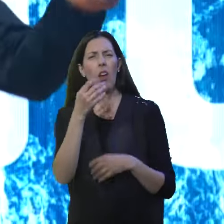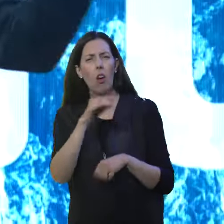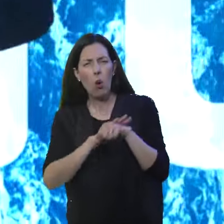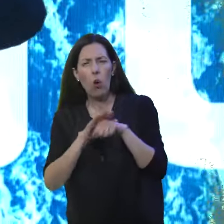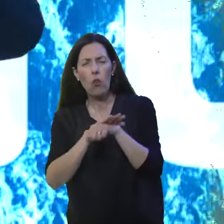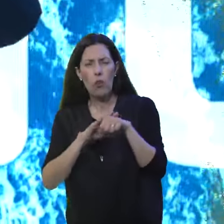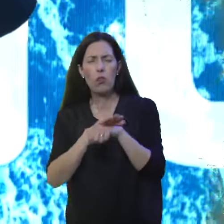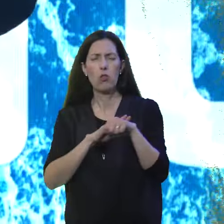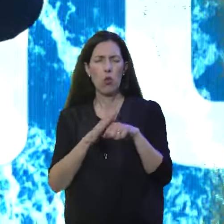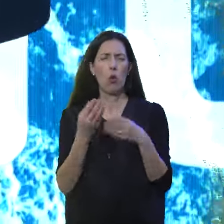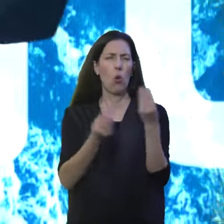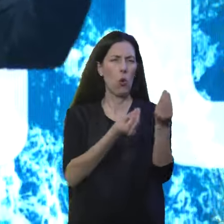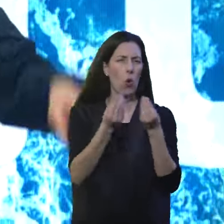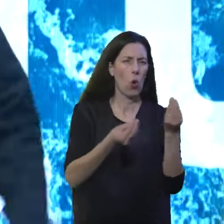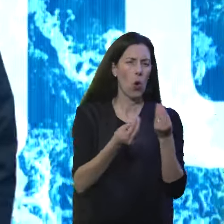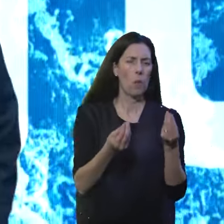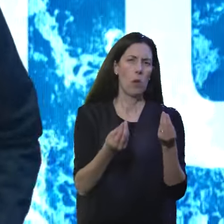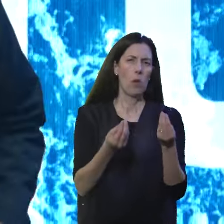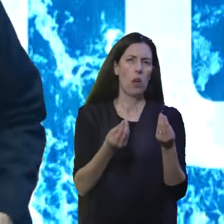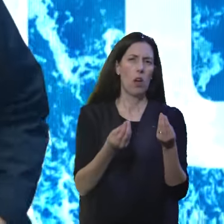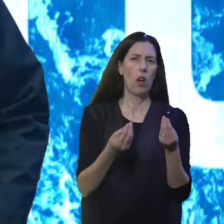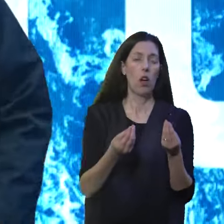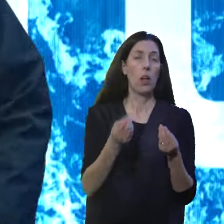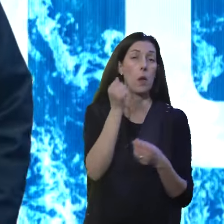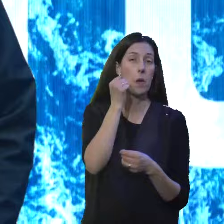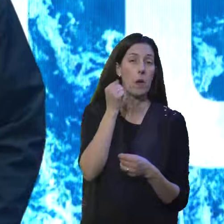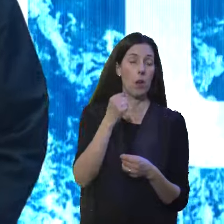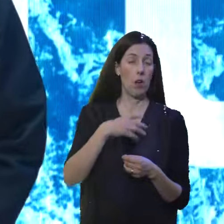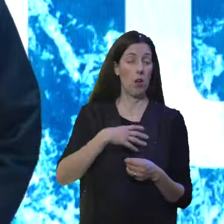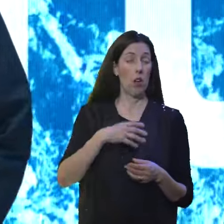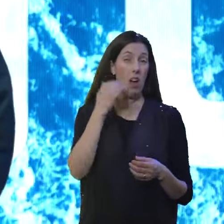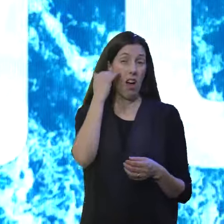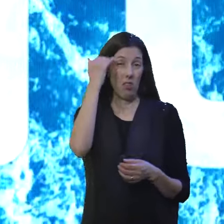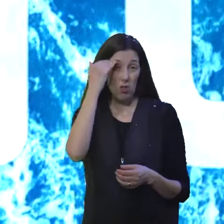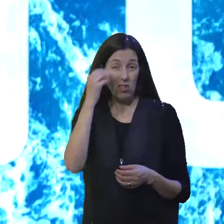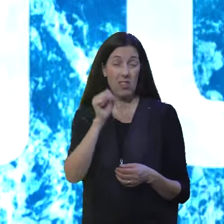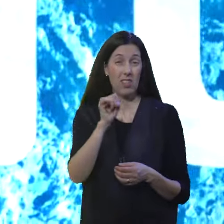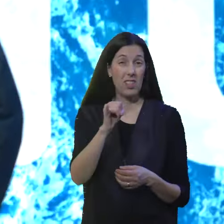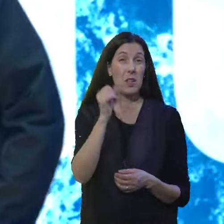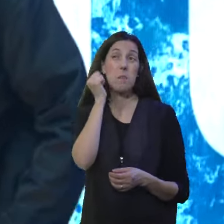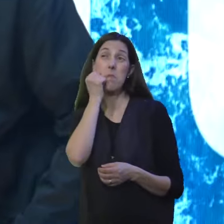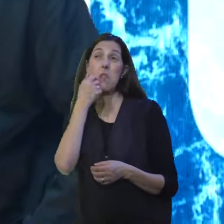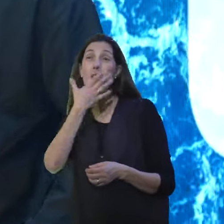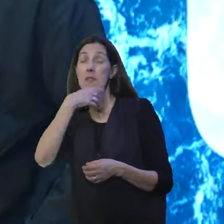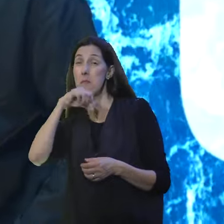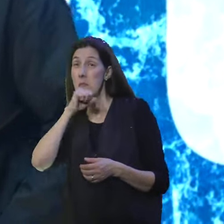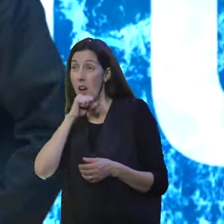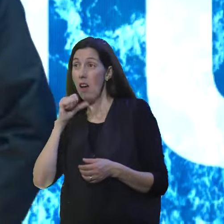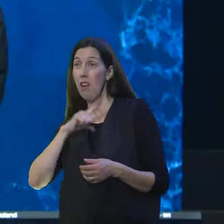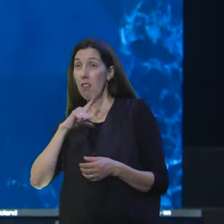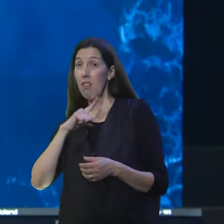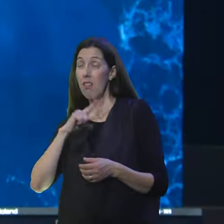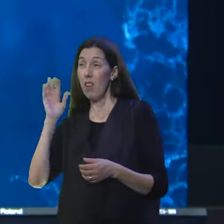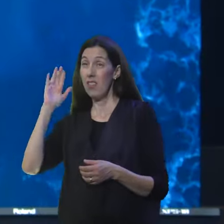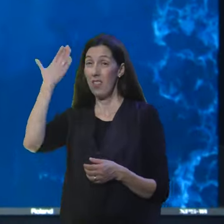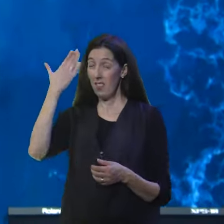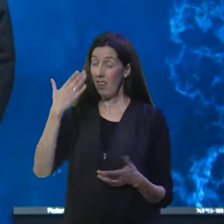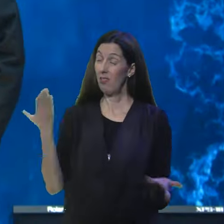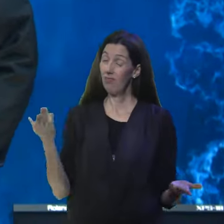o pai traiu a mãe ou a mãe traiu o pai? Você já viveu isso na sua casa? É